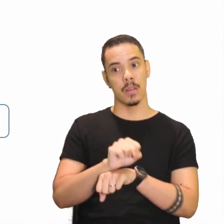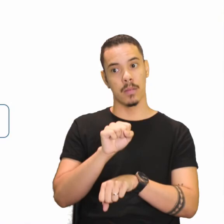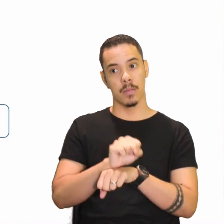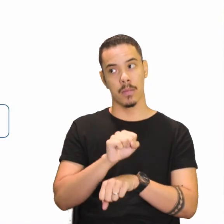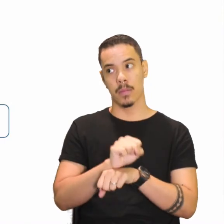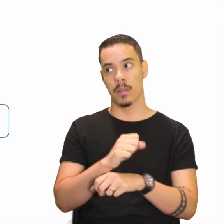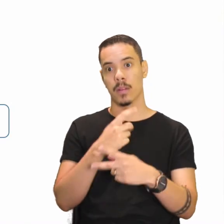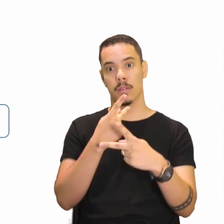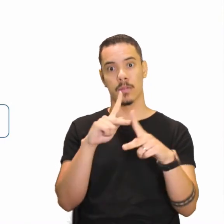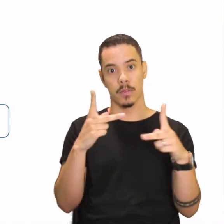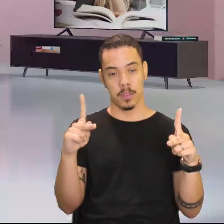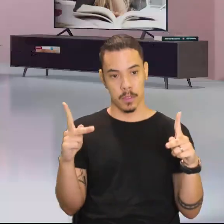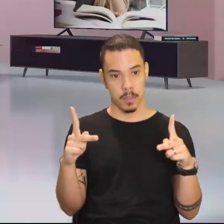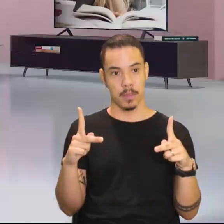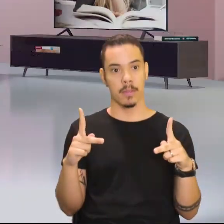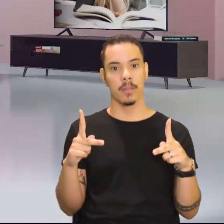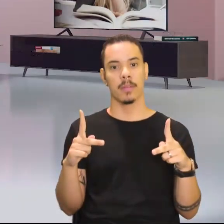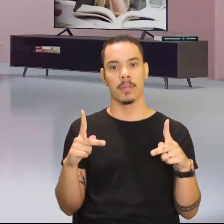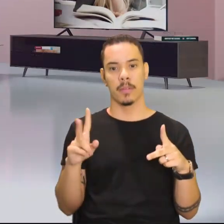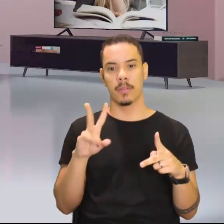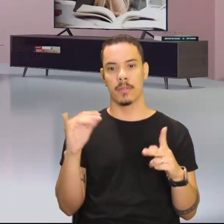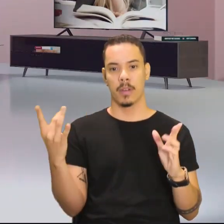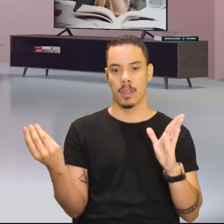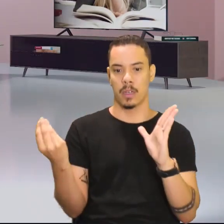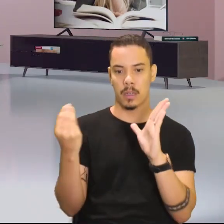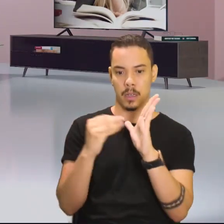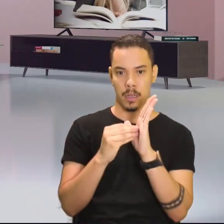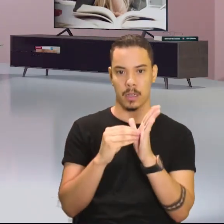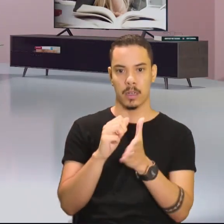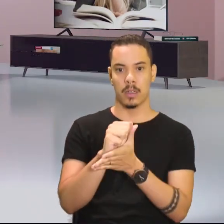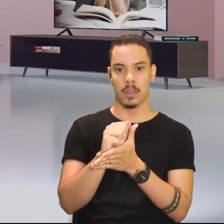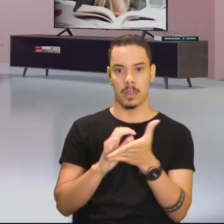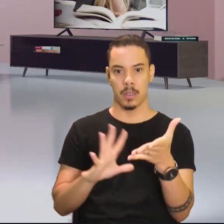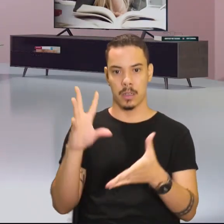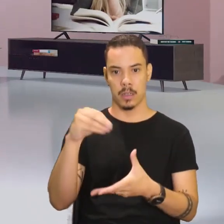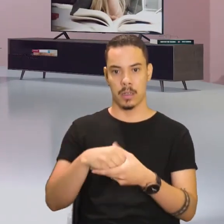né? Lá você vai anexar essa atividade lá no